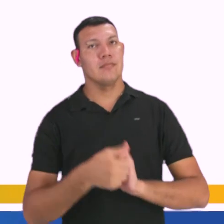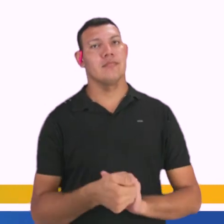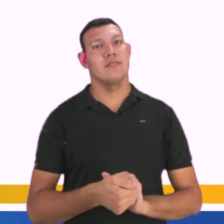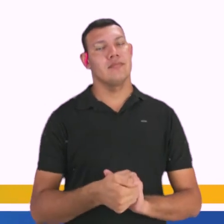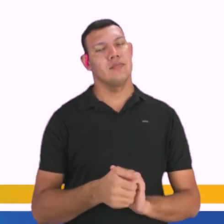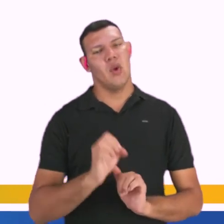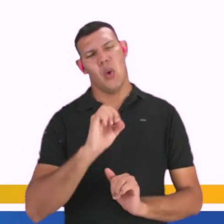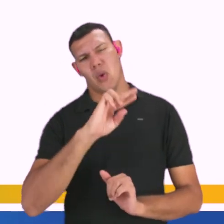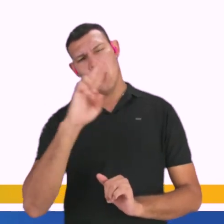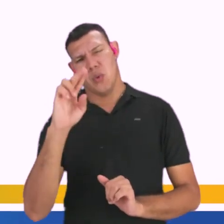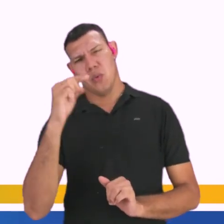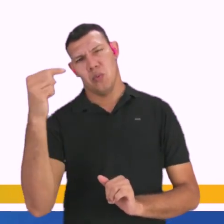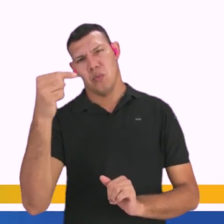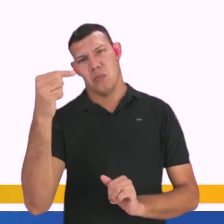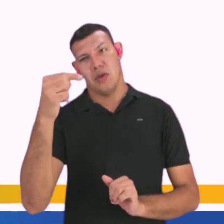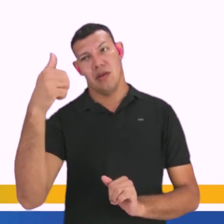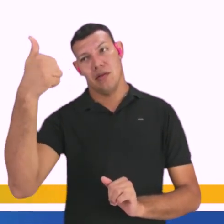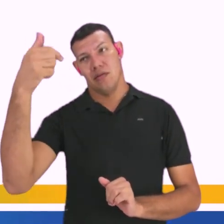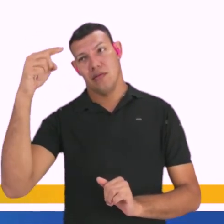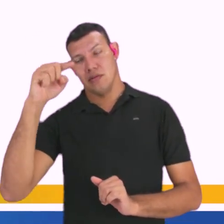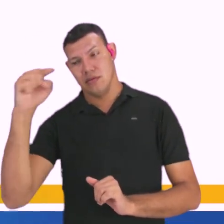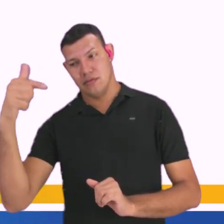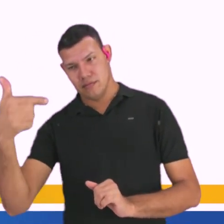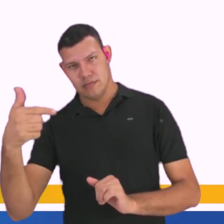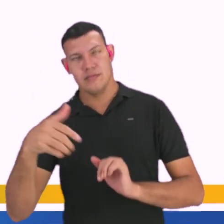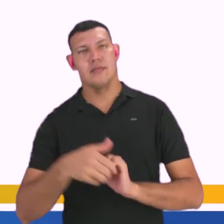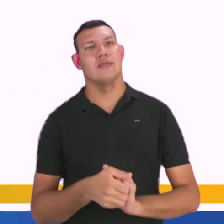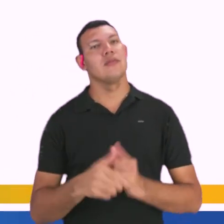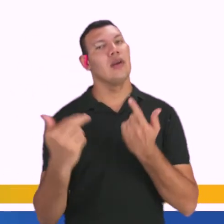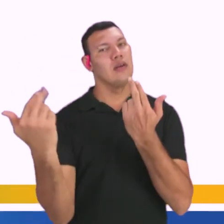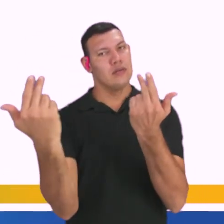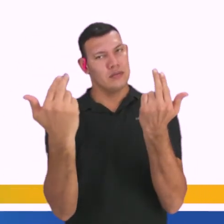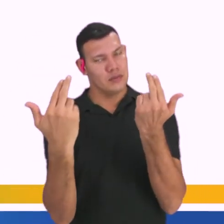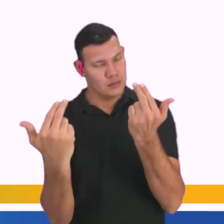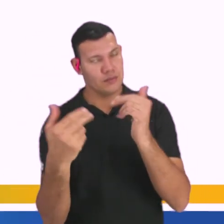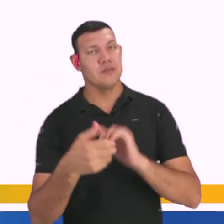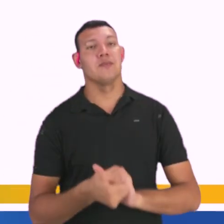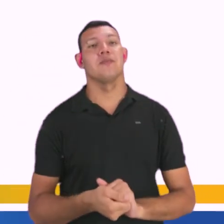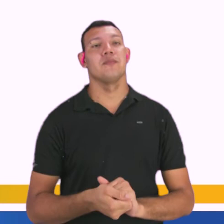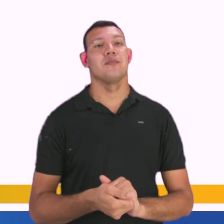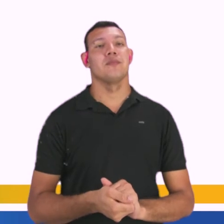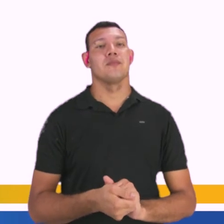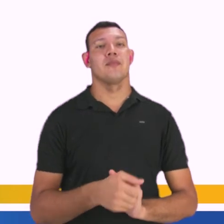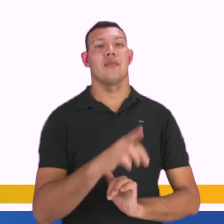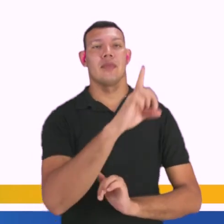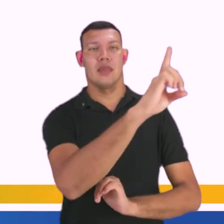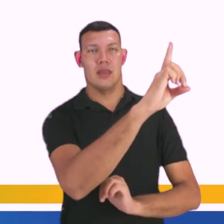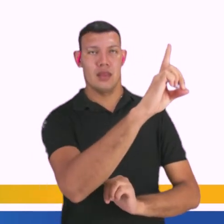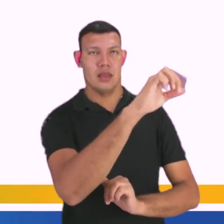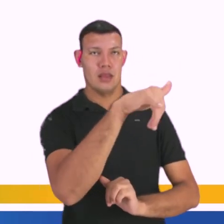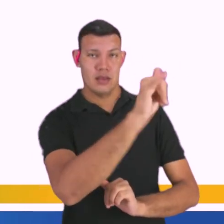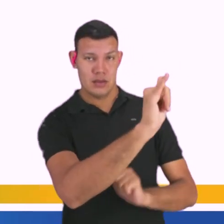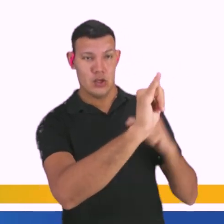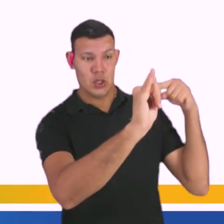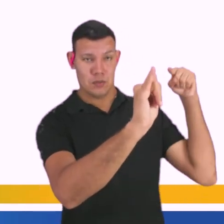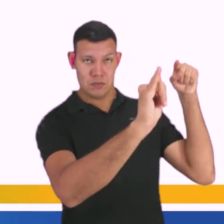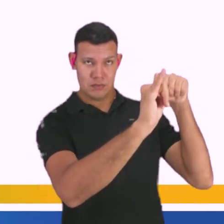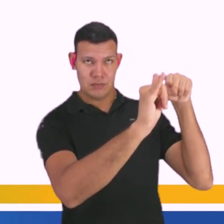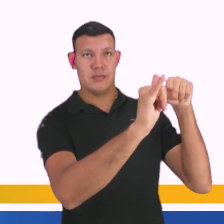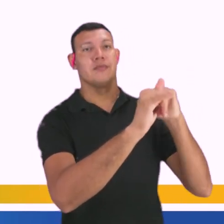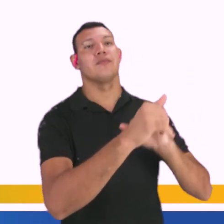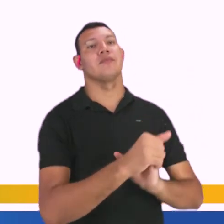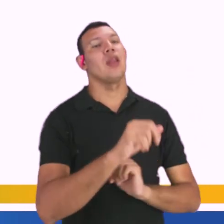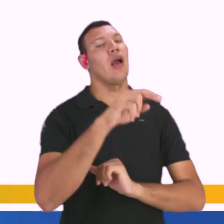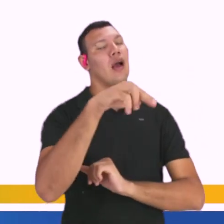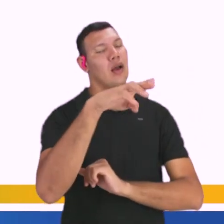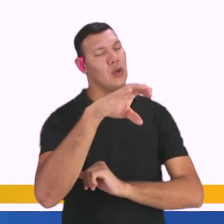menos meio tudo bem Da mesma forma nós vamos proceder para o Dede Y de